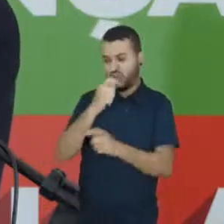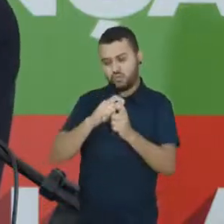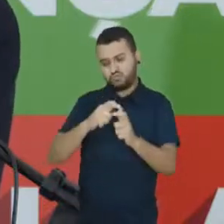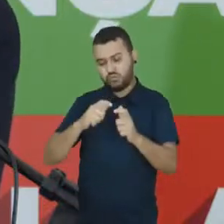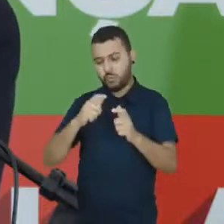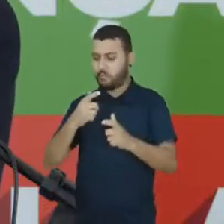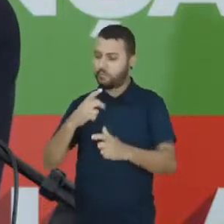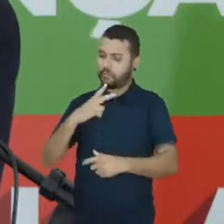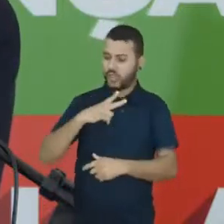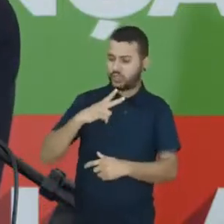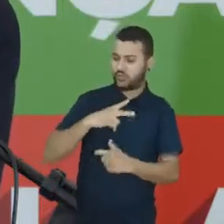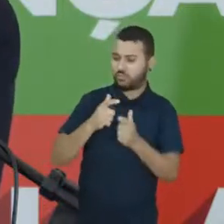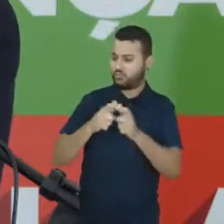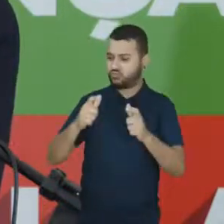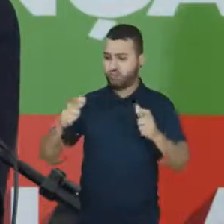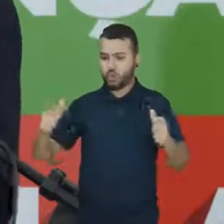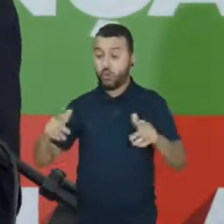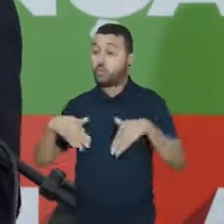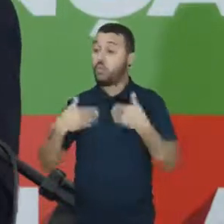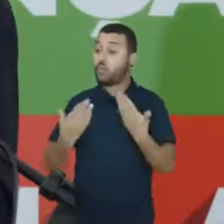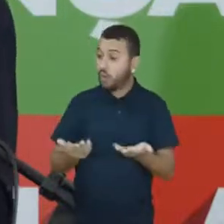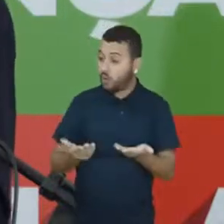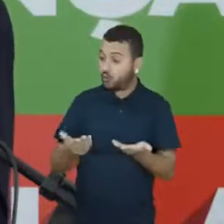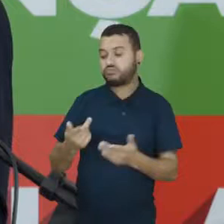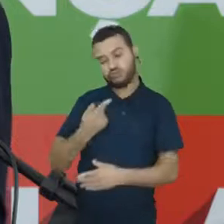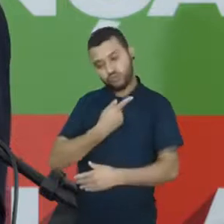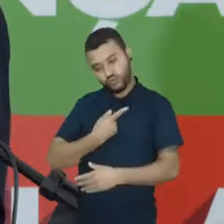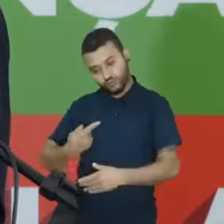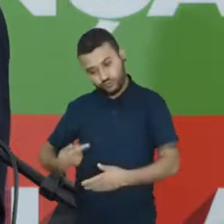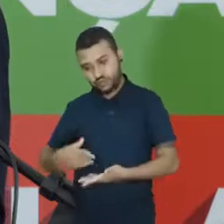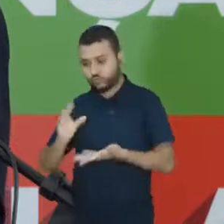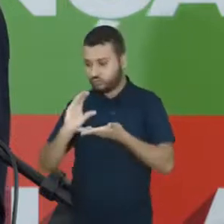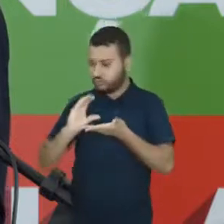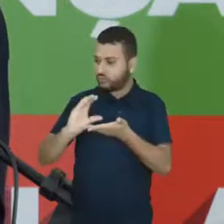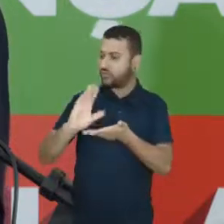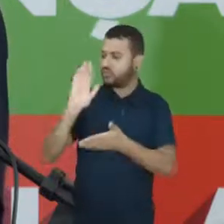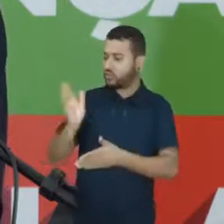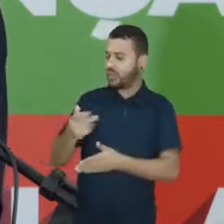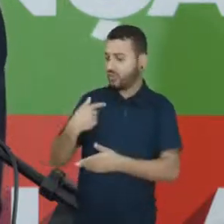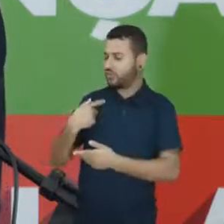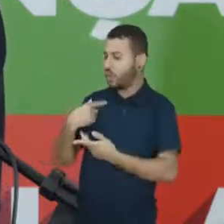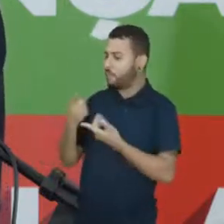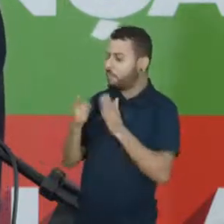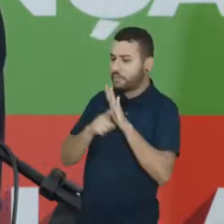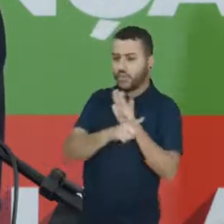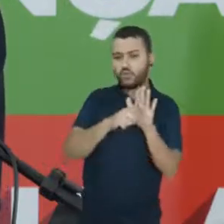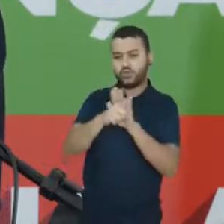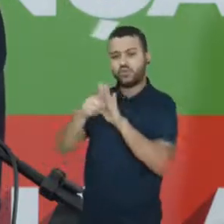governos. Eu tenho desafiado as pessoas, porque